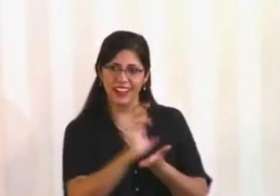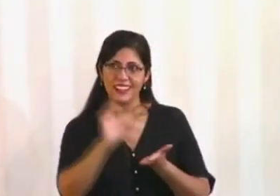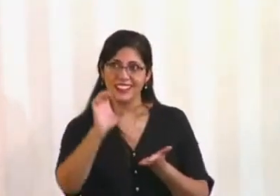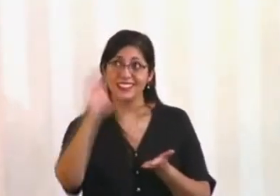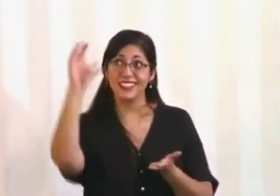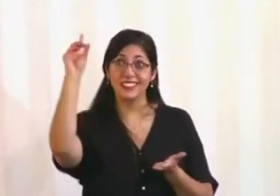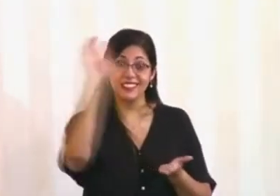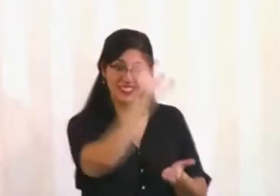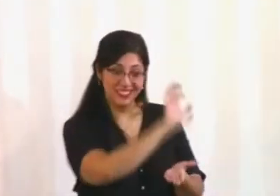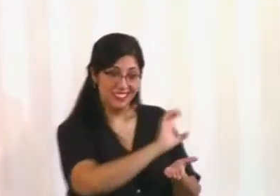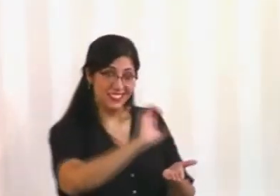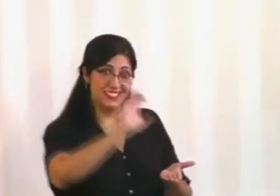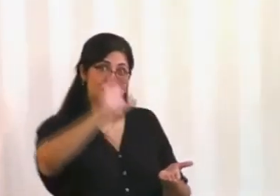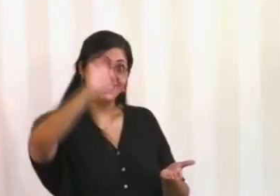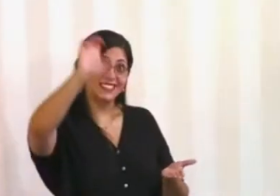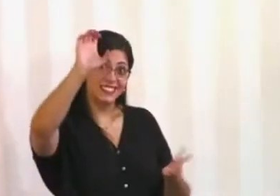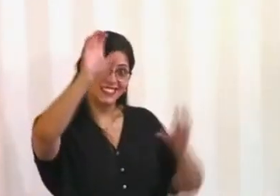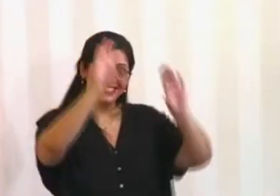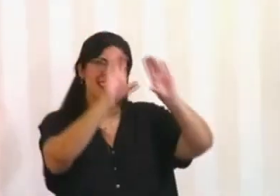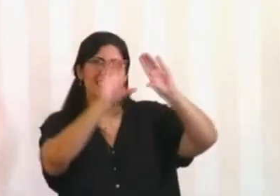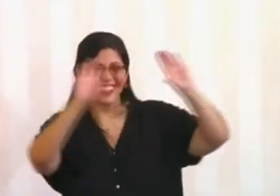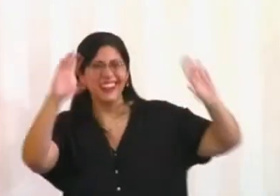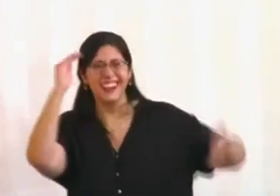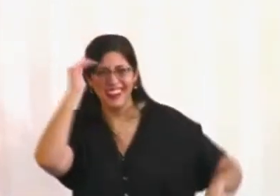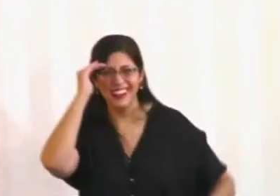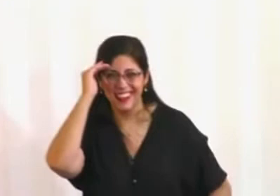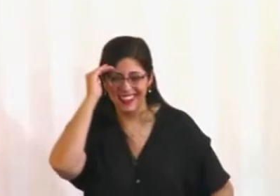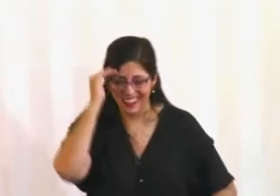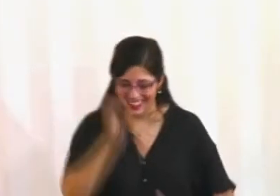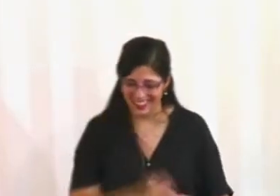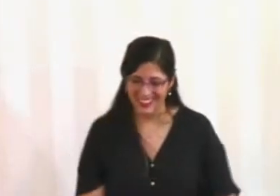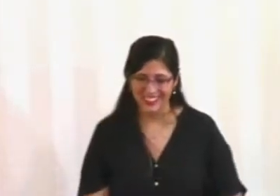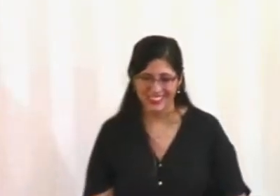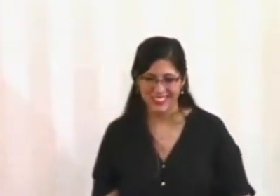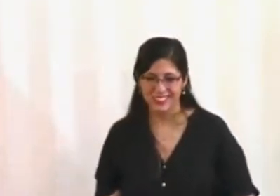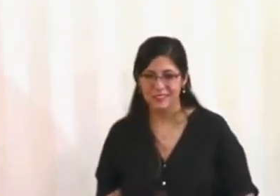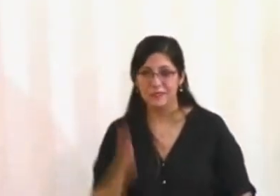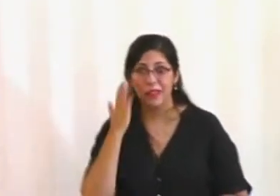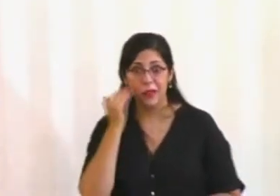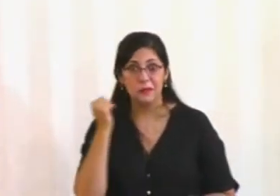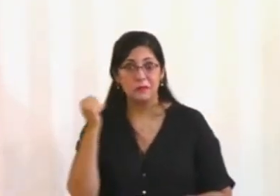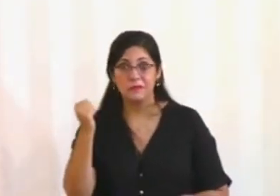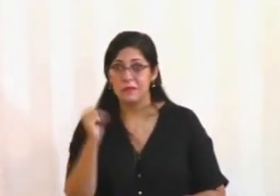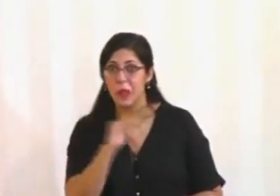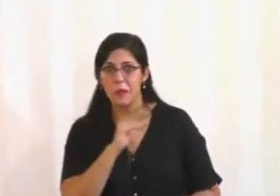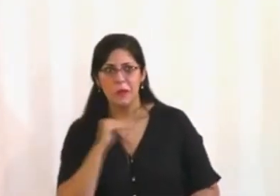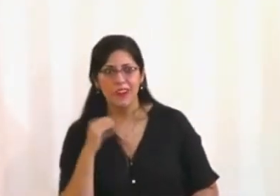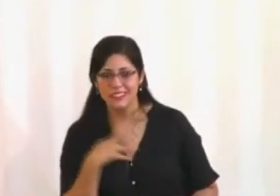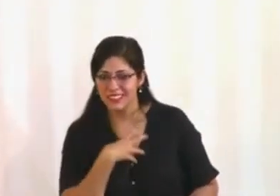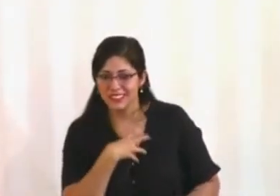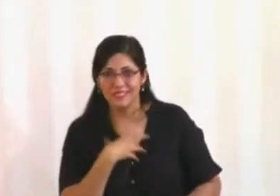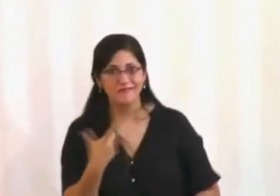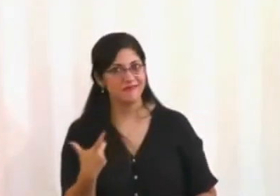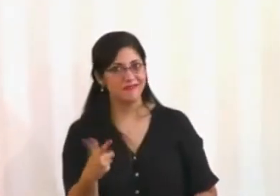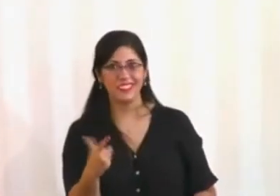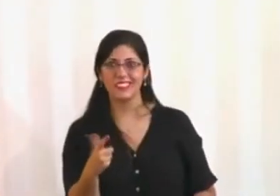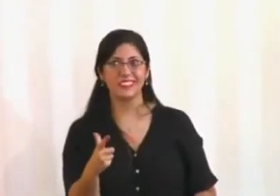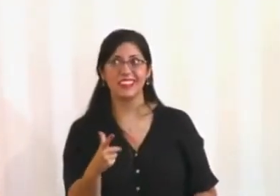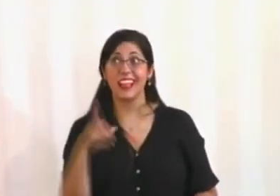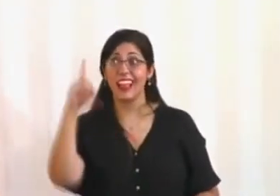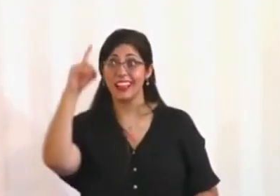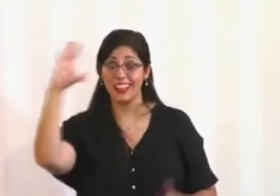sabia disso? O homem que teve medo de morte não experimentou a morte. Deus o